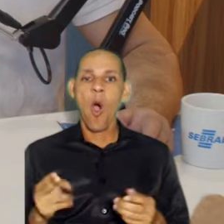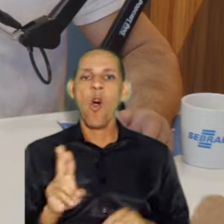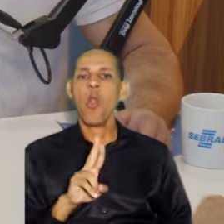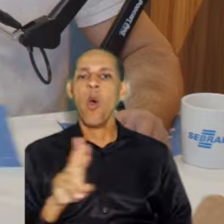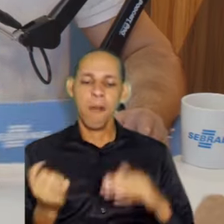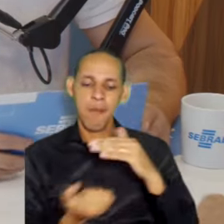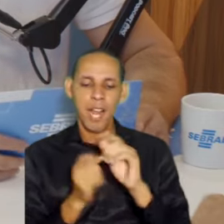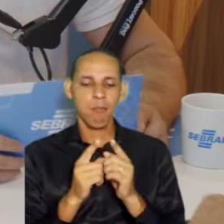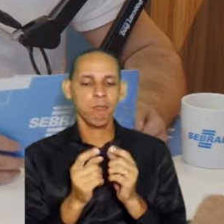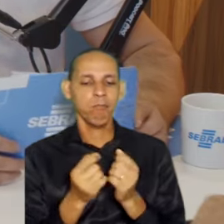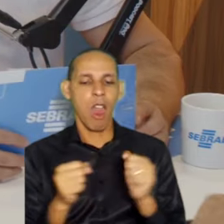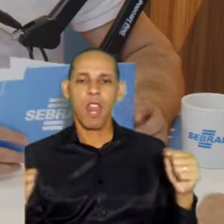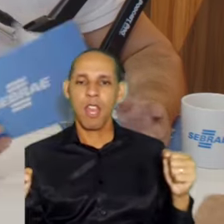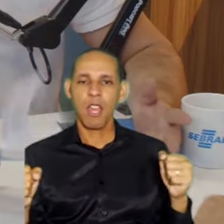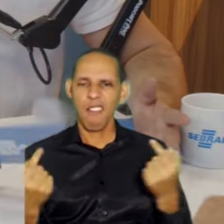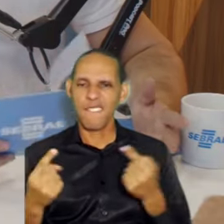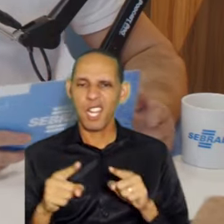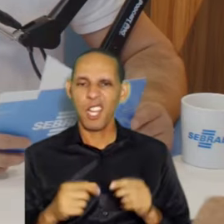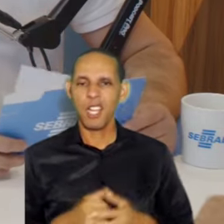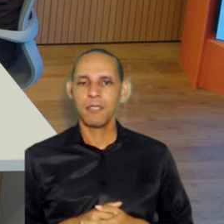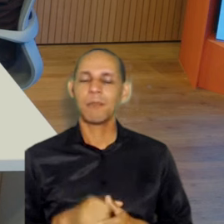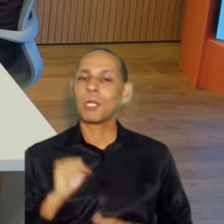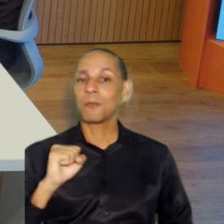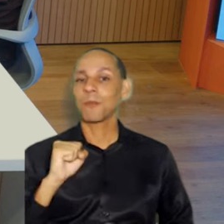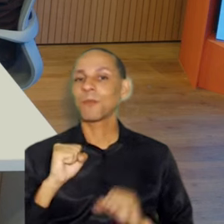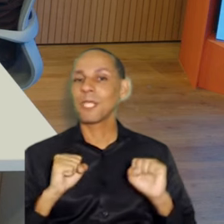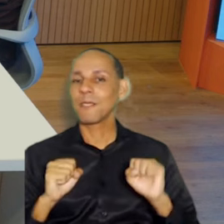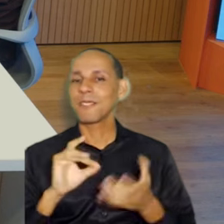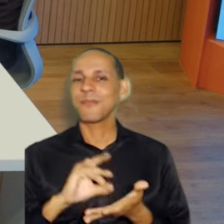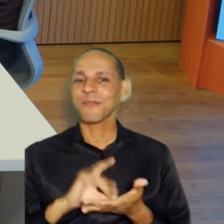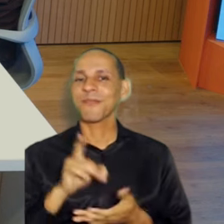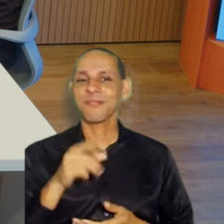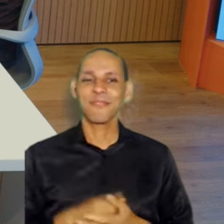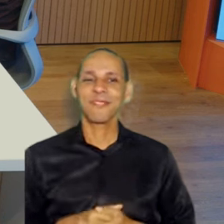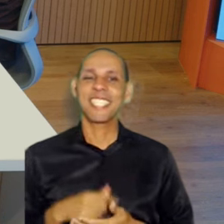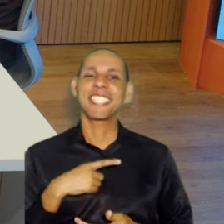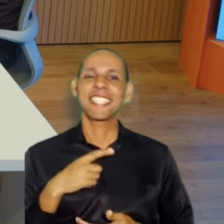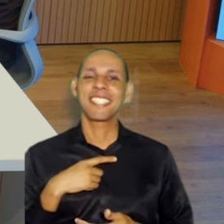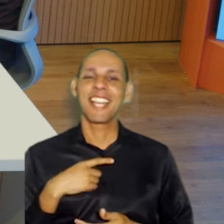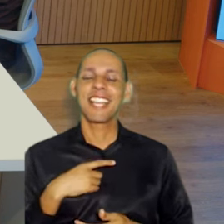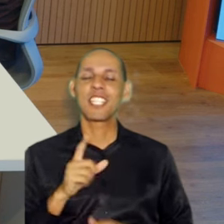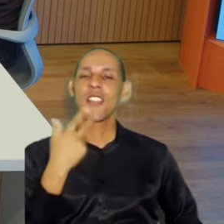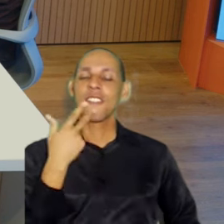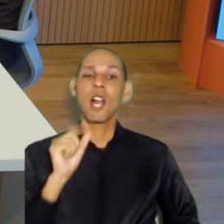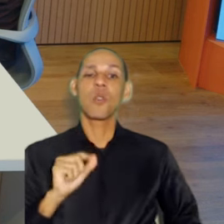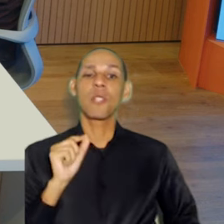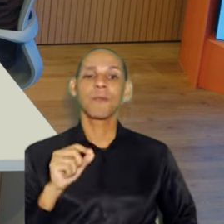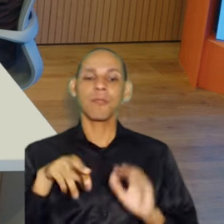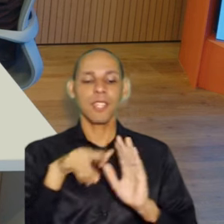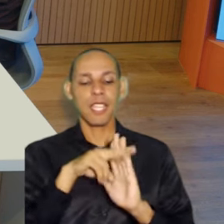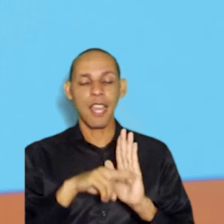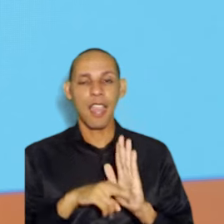extenso o número de caracteres isso pode influenciar alguma coisa pode pode é verdade tem a parte que a gente chama aqui eh